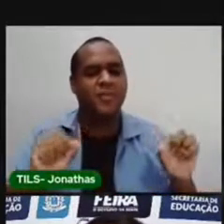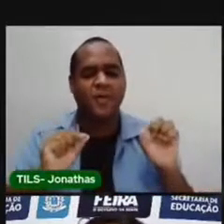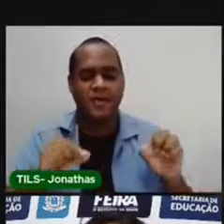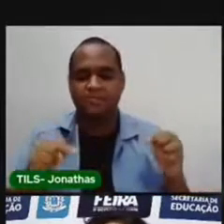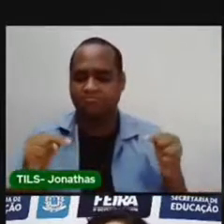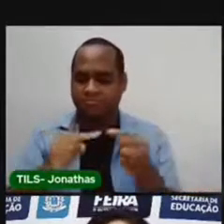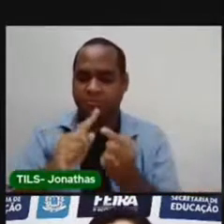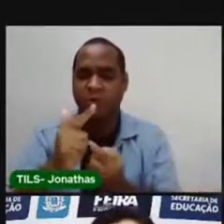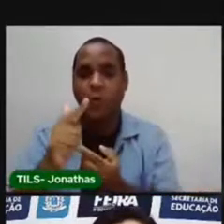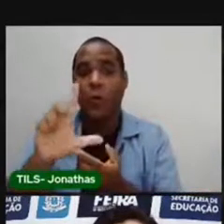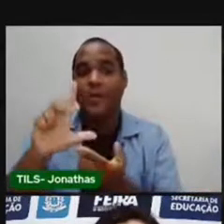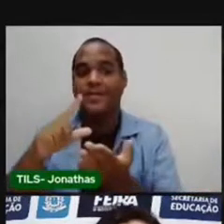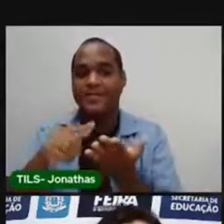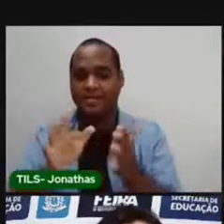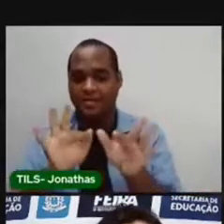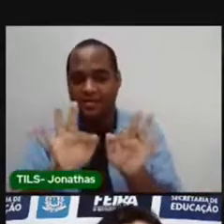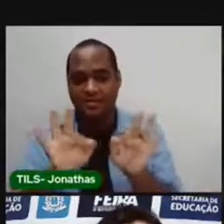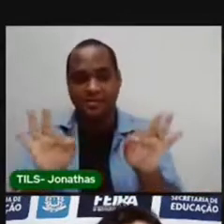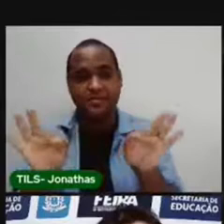com qual outra frase?